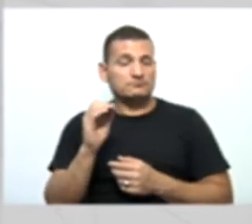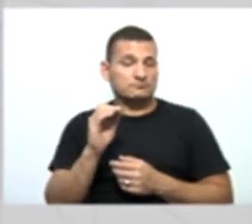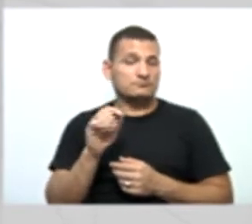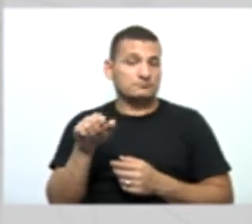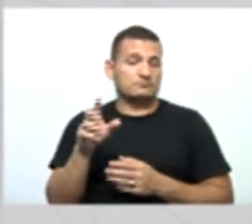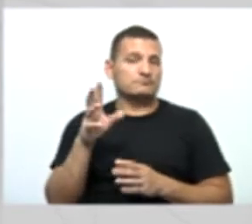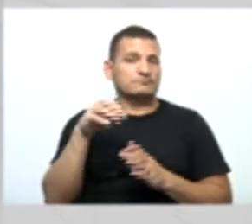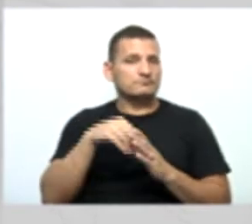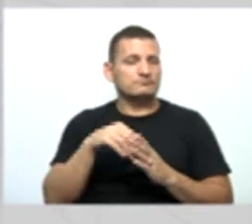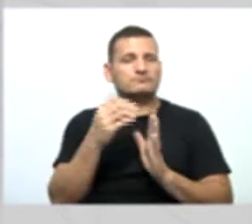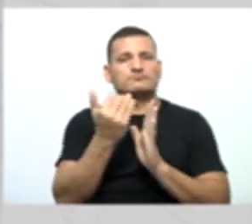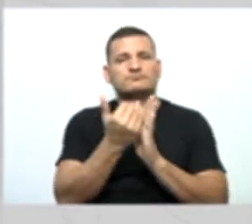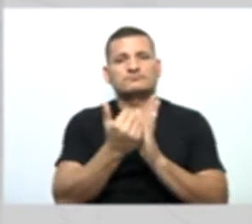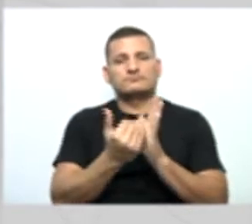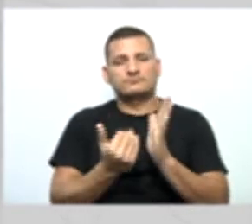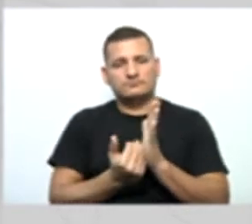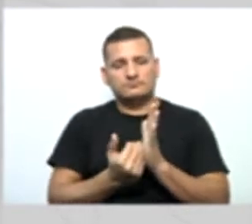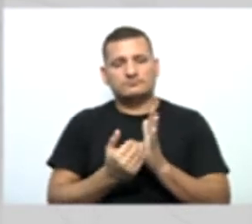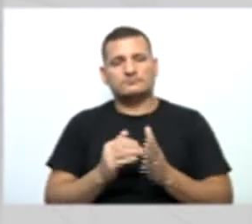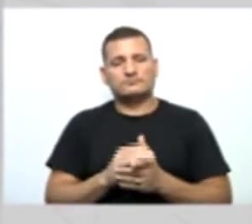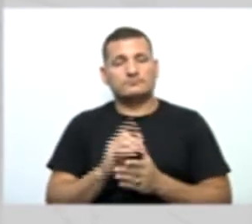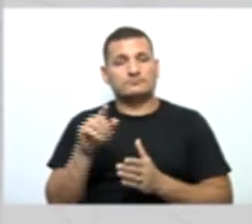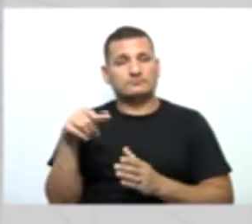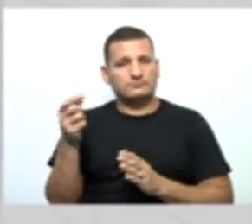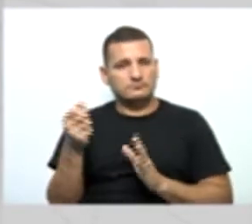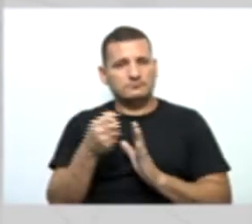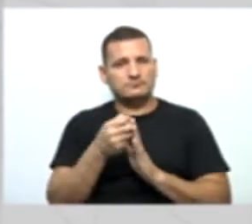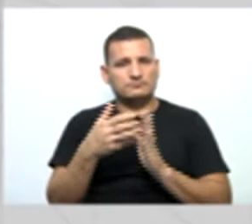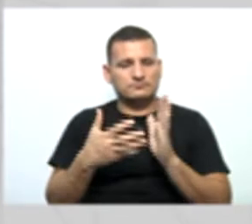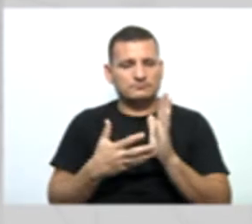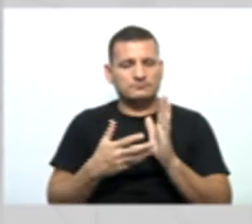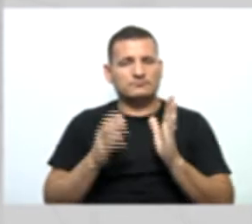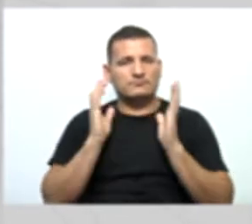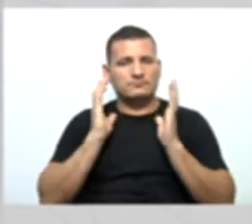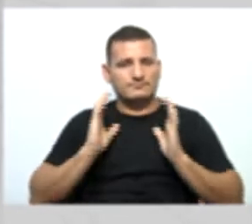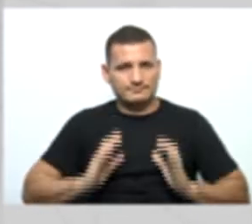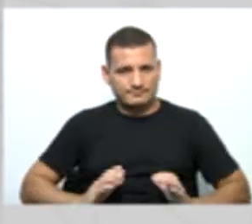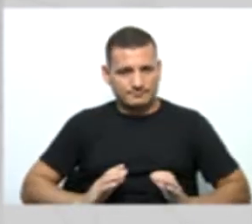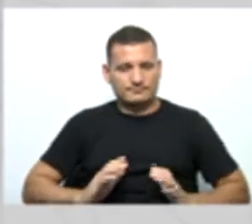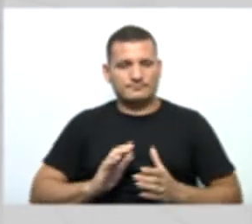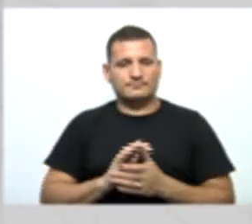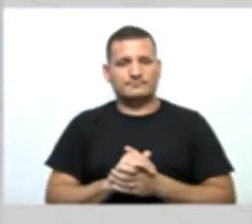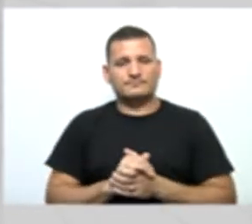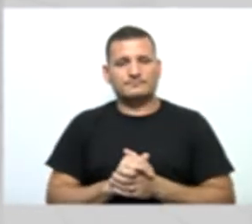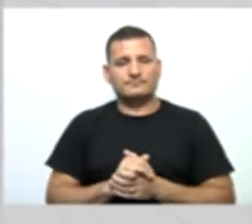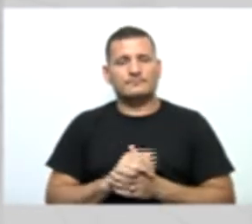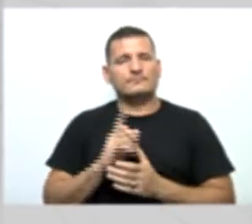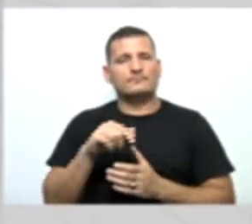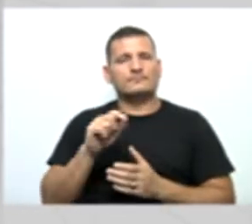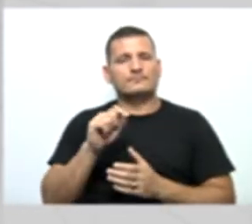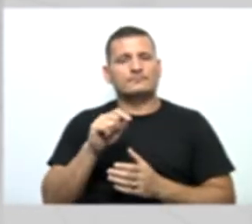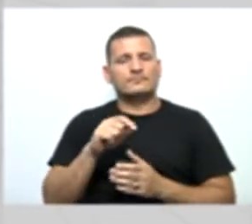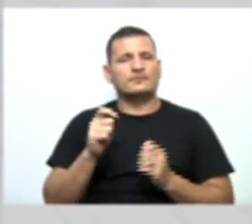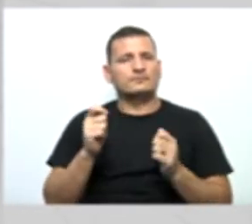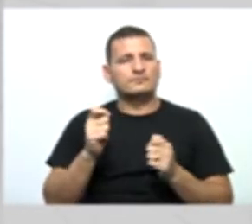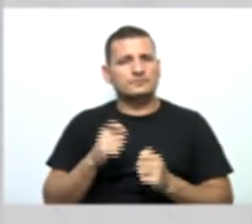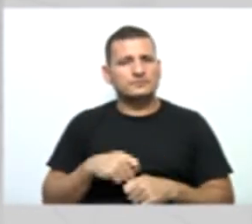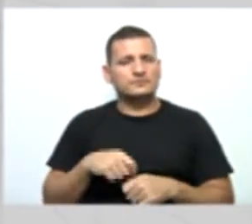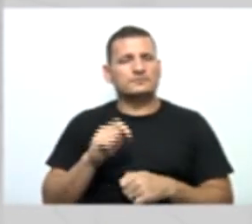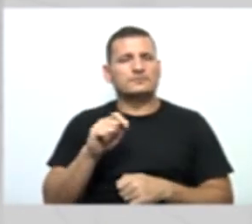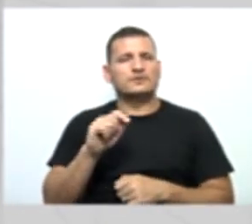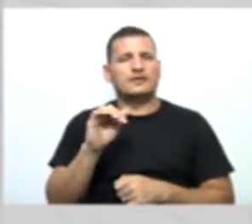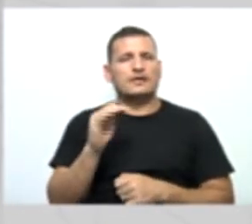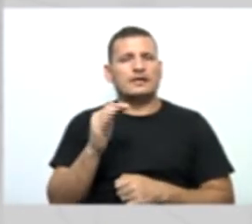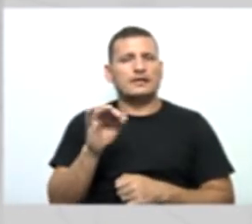dentro do seu programa. O próximo aspecto, comportamento. refere-se ao conjunto de possíveis